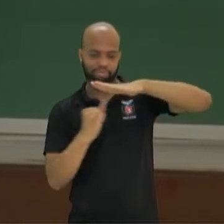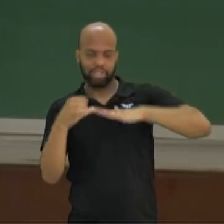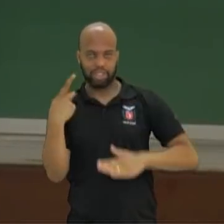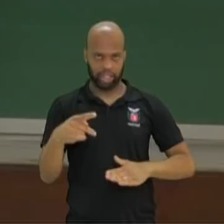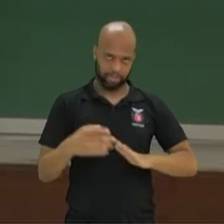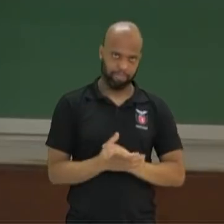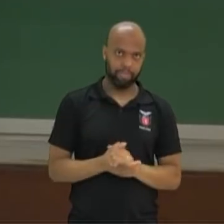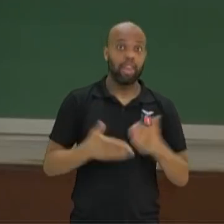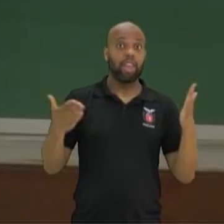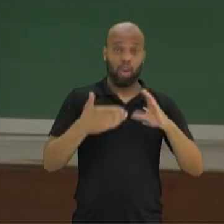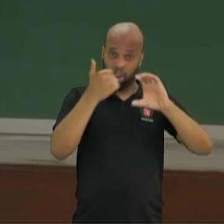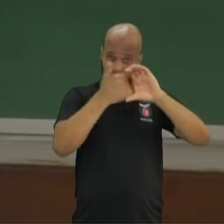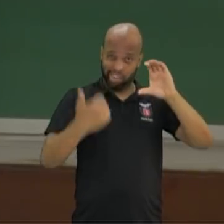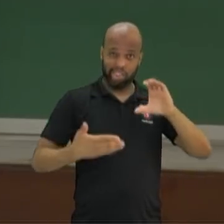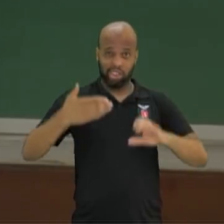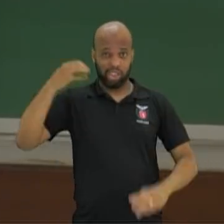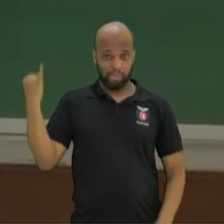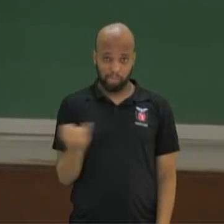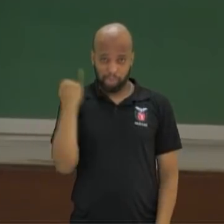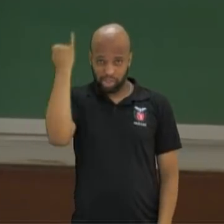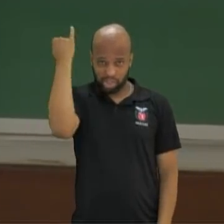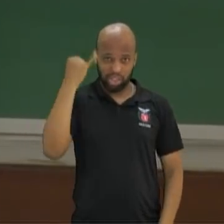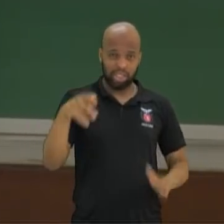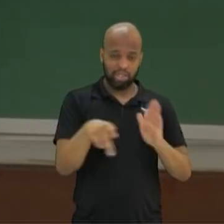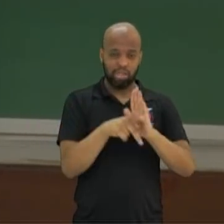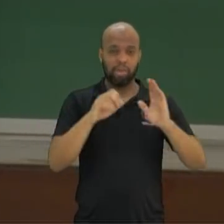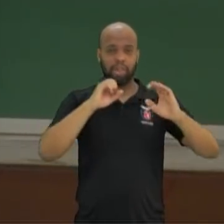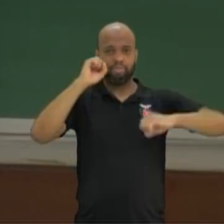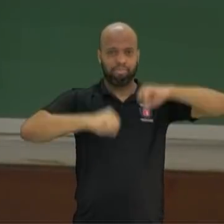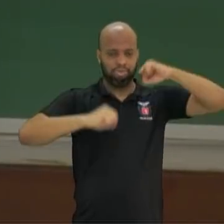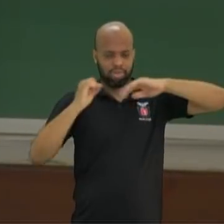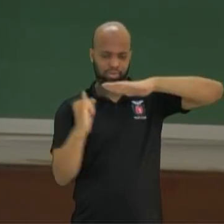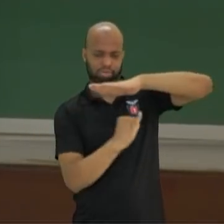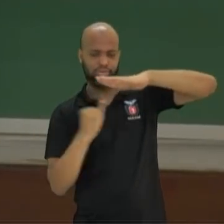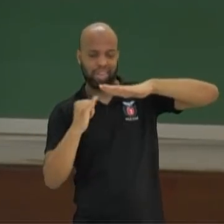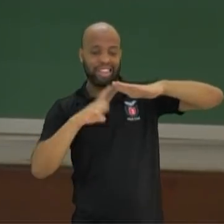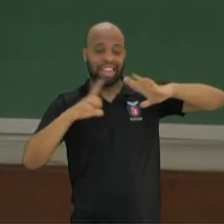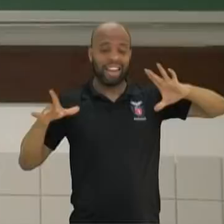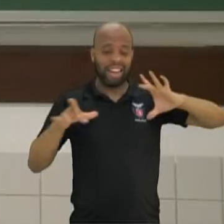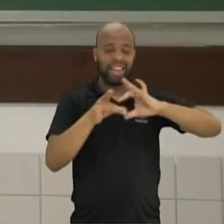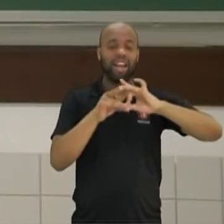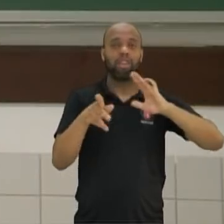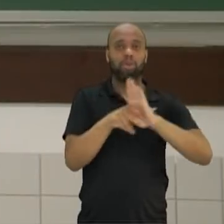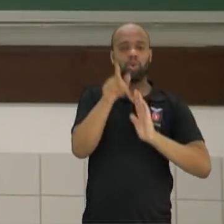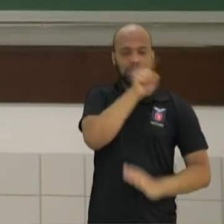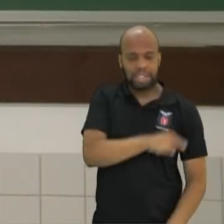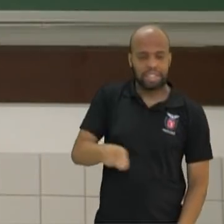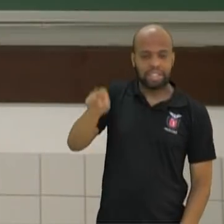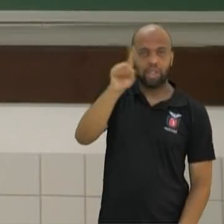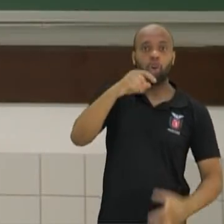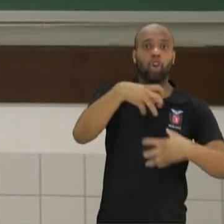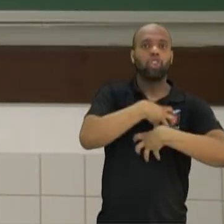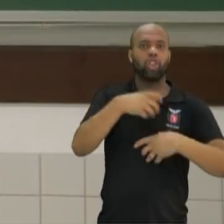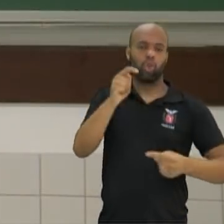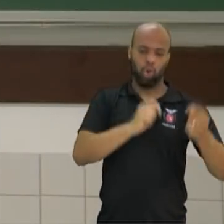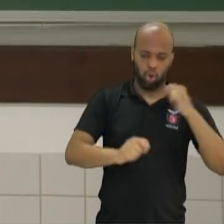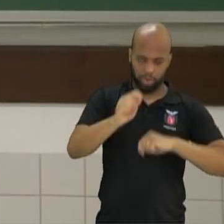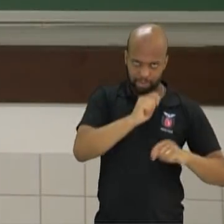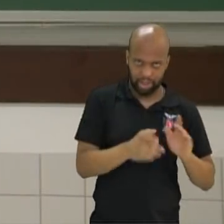identificar as características importantíssimas da industrialização, ligados principalmente aos ciclos econômicos. E,